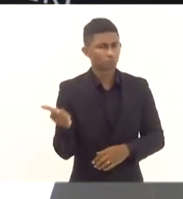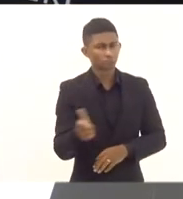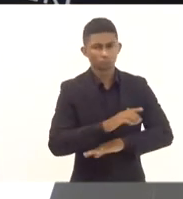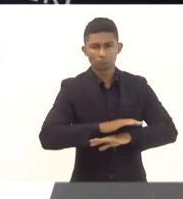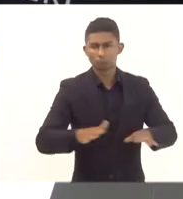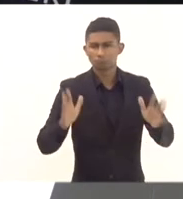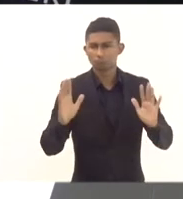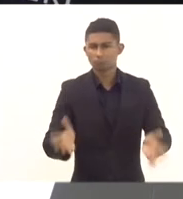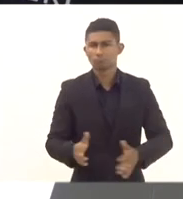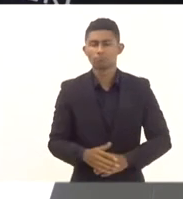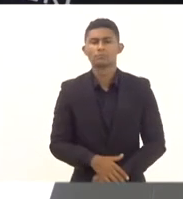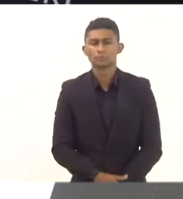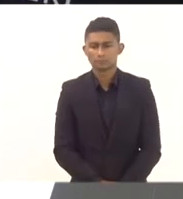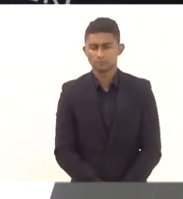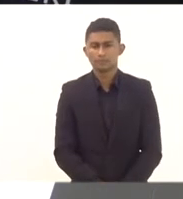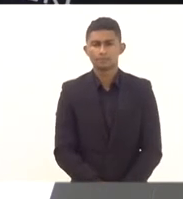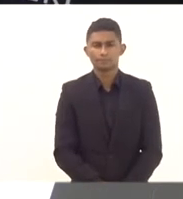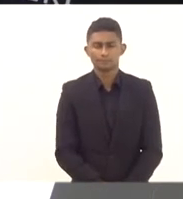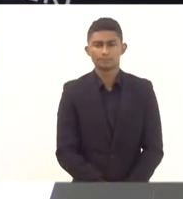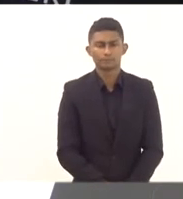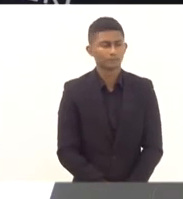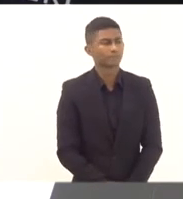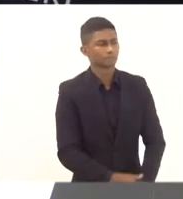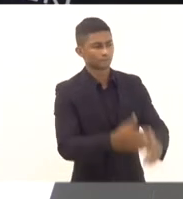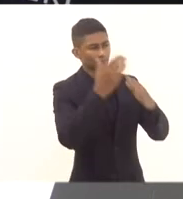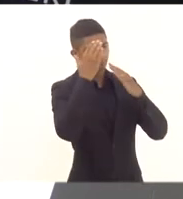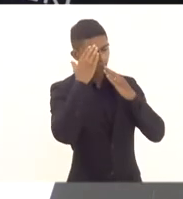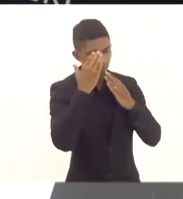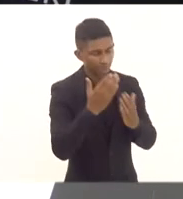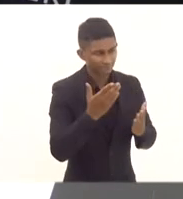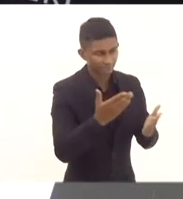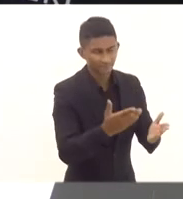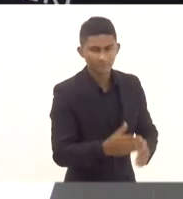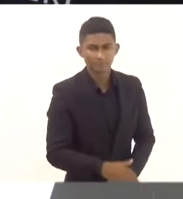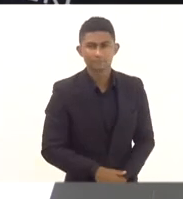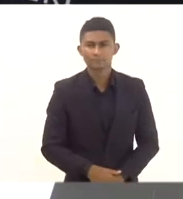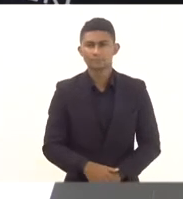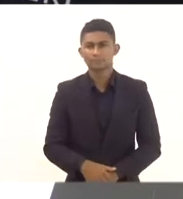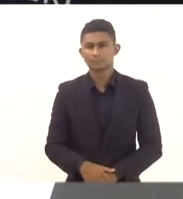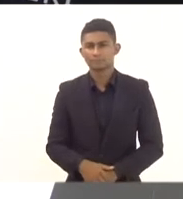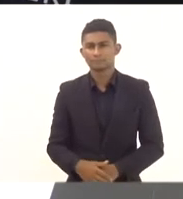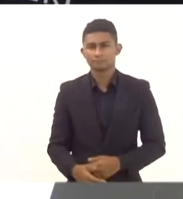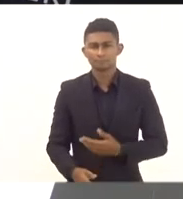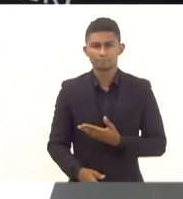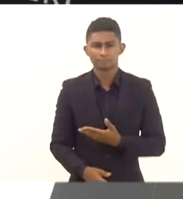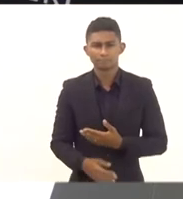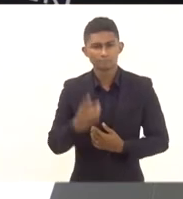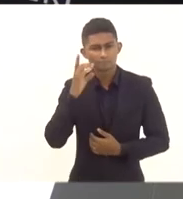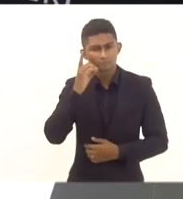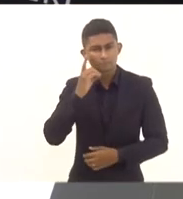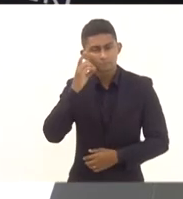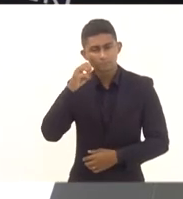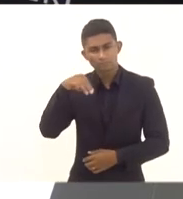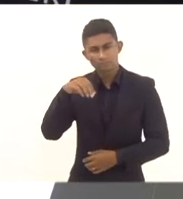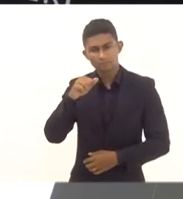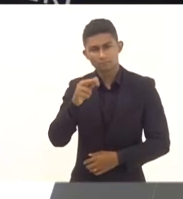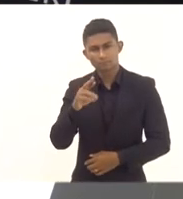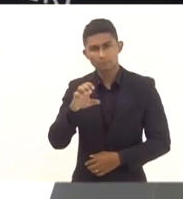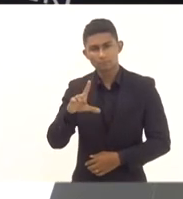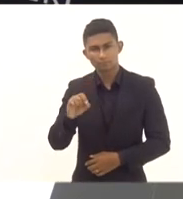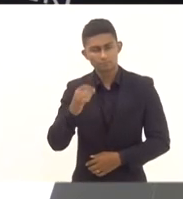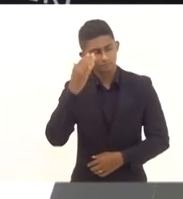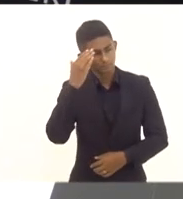programa e obrigado secretário Marcelo Dino alguma pergunta agradecer